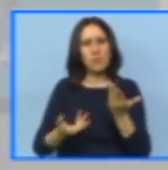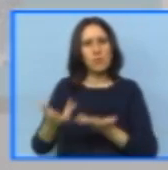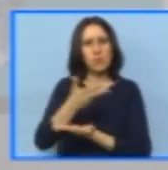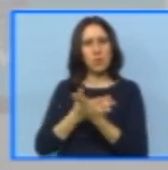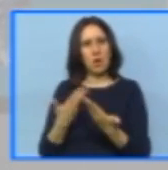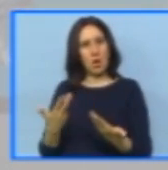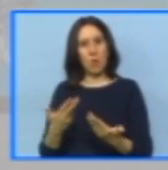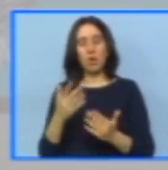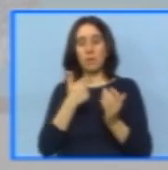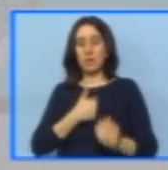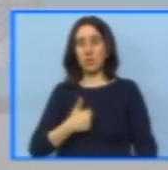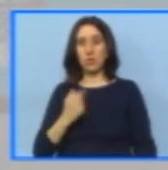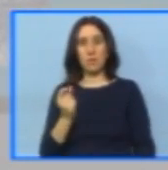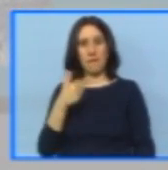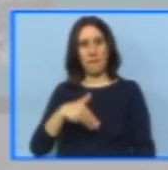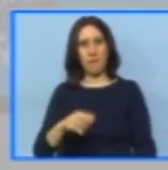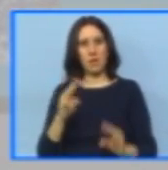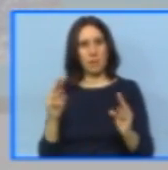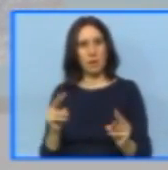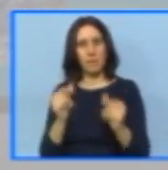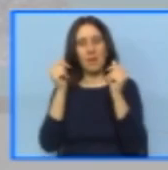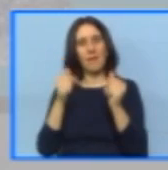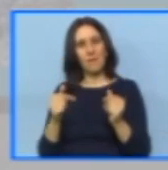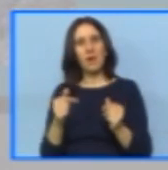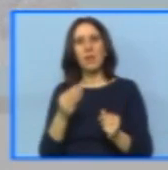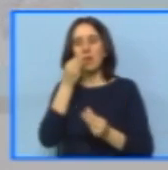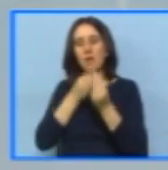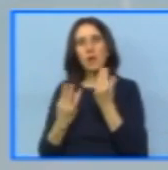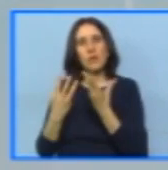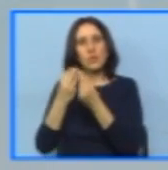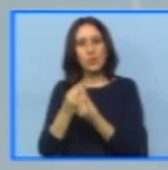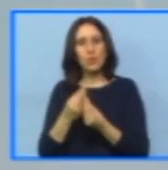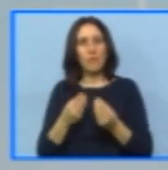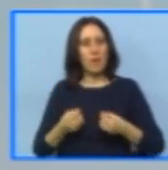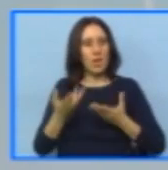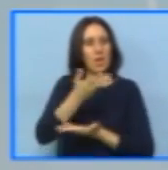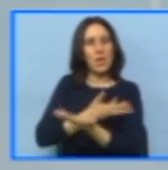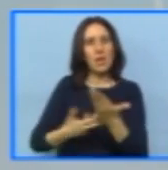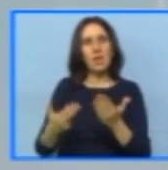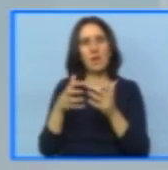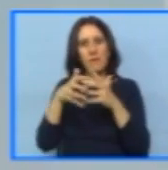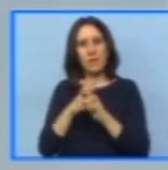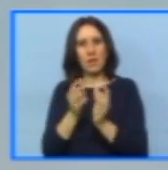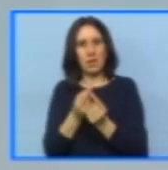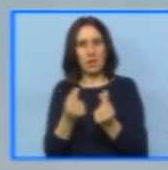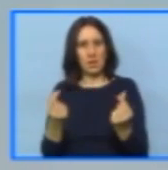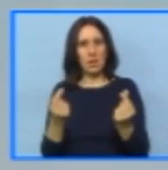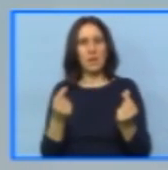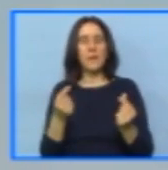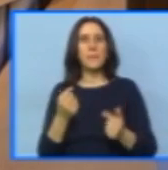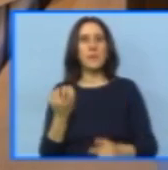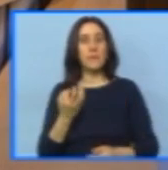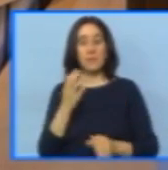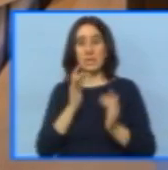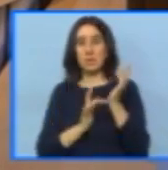vão fazer milagres, vão comer juntos, vão partilhar os bens, vão rezar juntos. Enfim, há aqui se Jesus